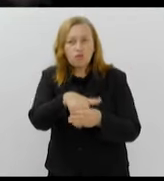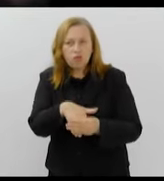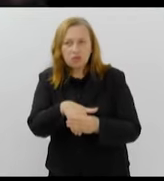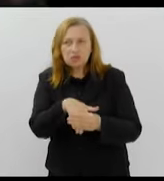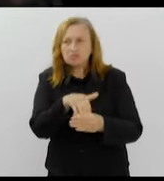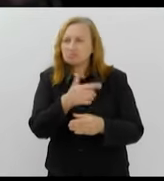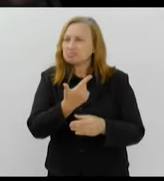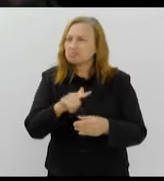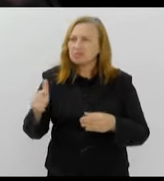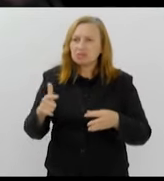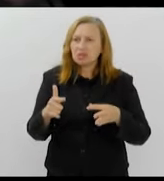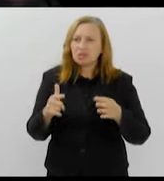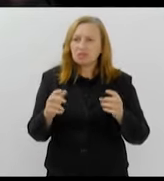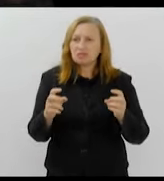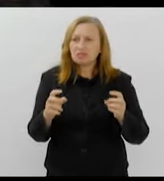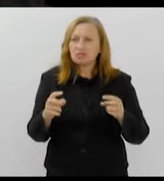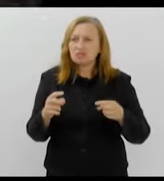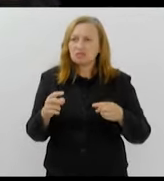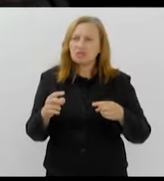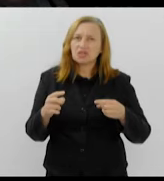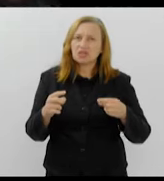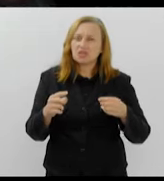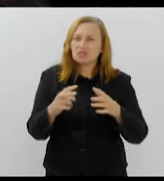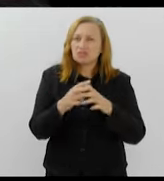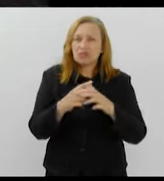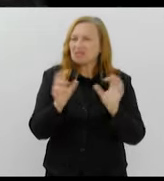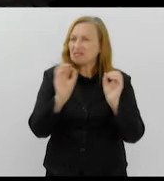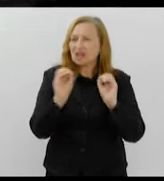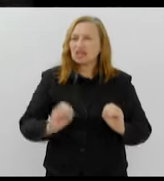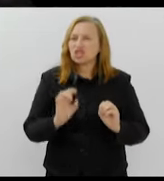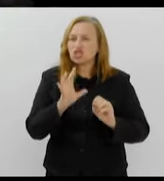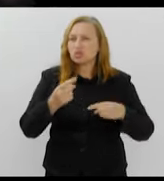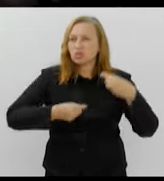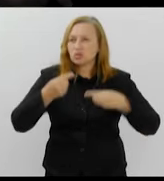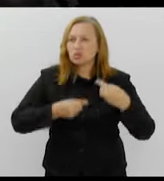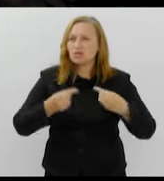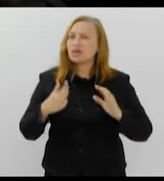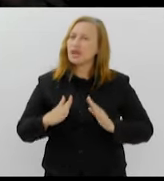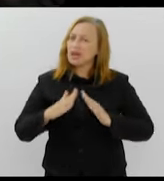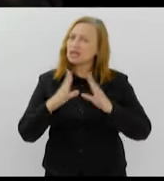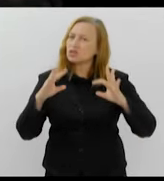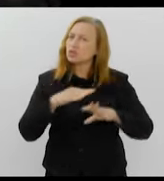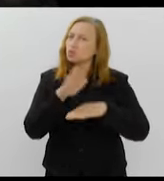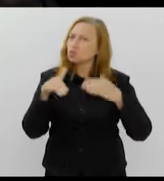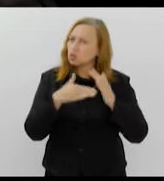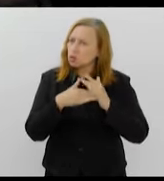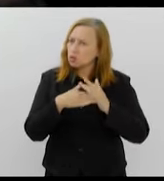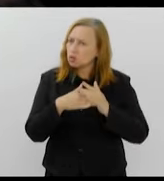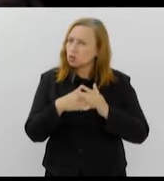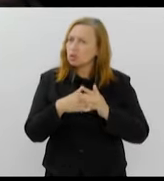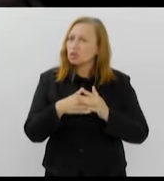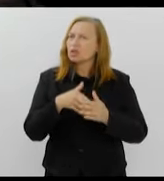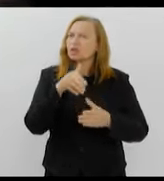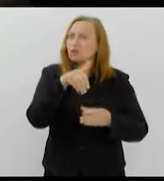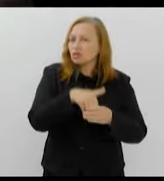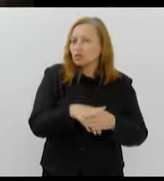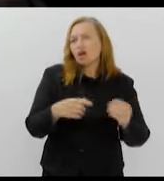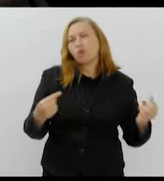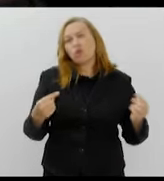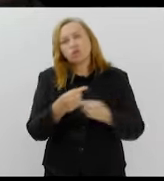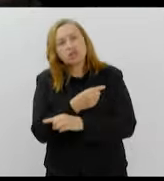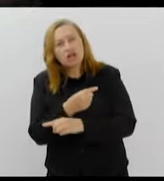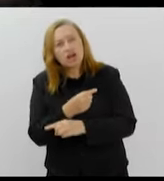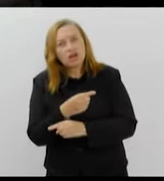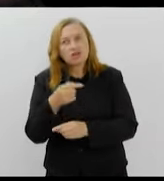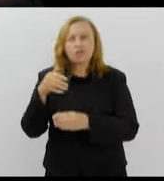teve nenhuma celeuma em torno disso teve discussão todo mundo falou e a casa como um todo tiveram os que votaram contrários os que votaram